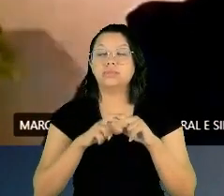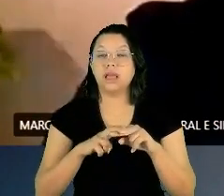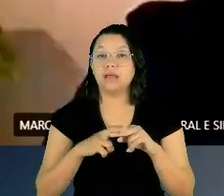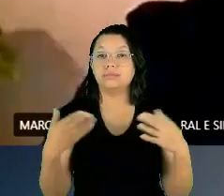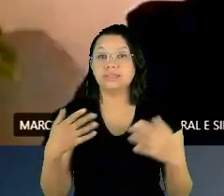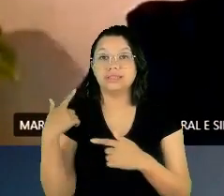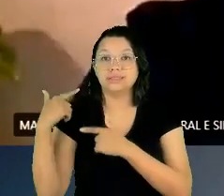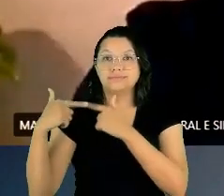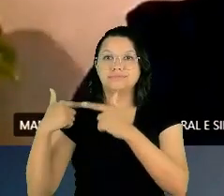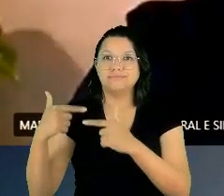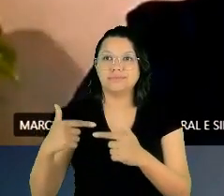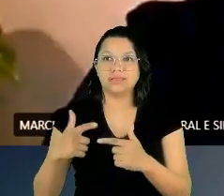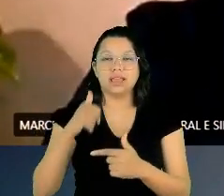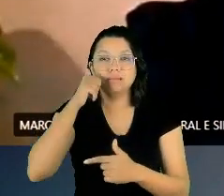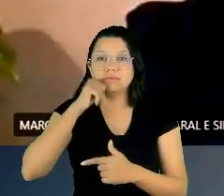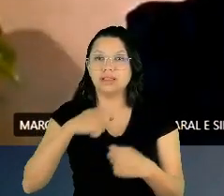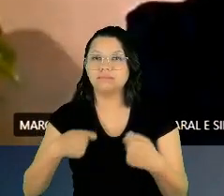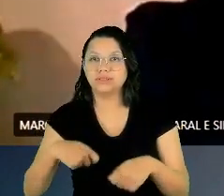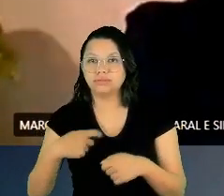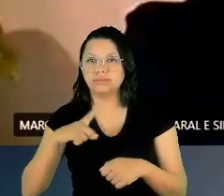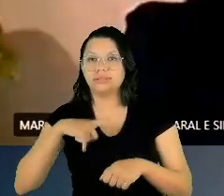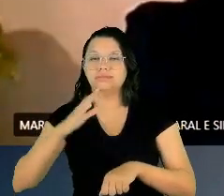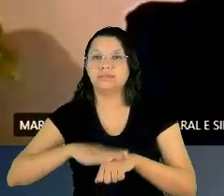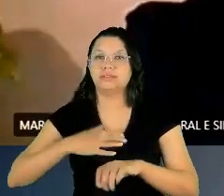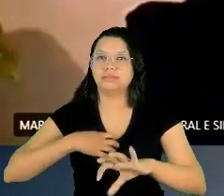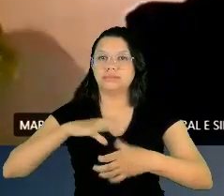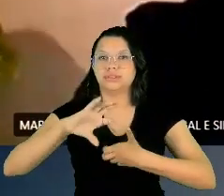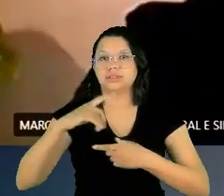desse nosso histórico, a mulher teve que desenvolver